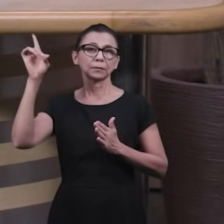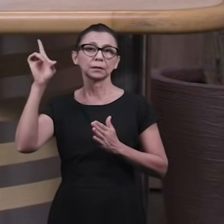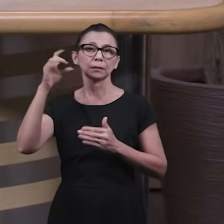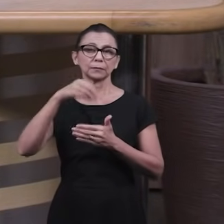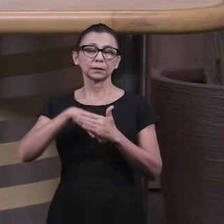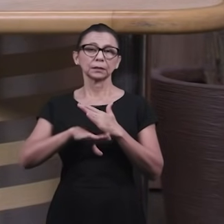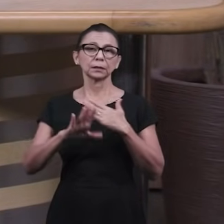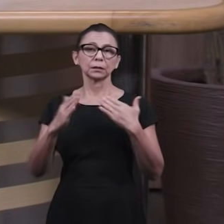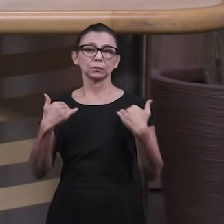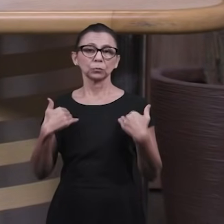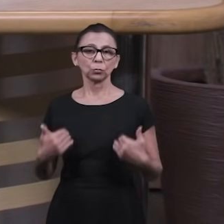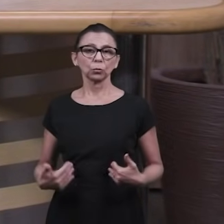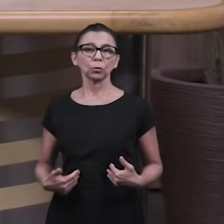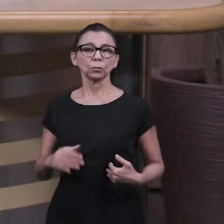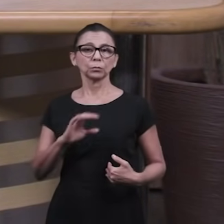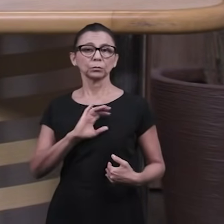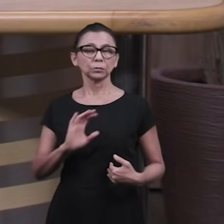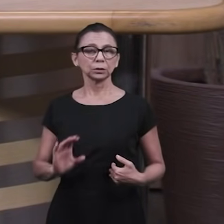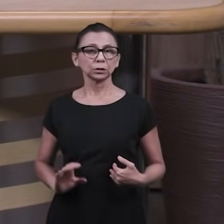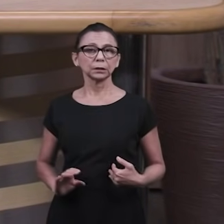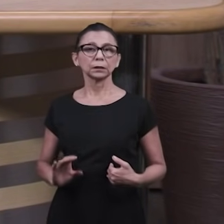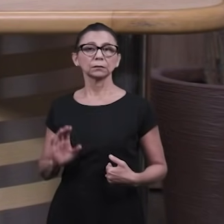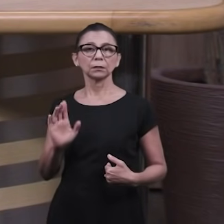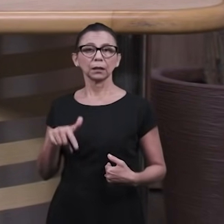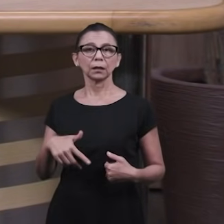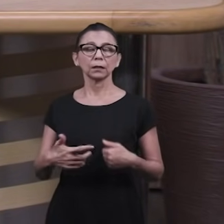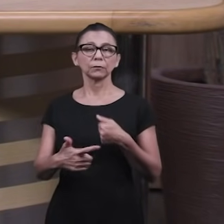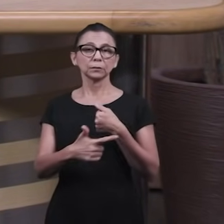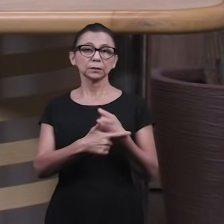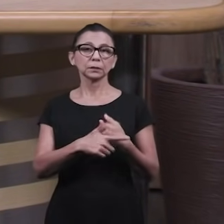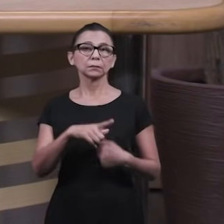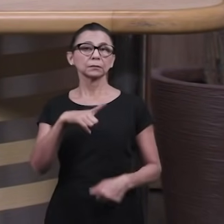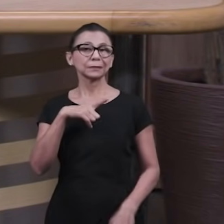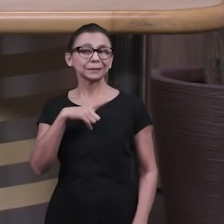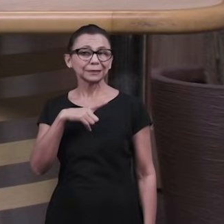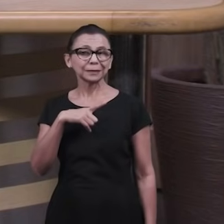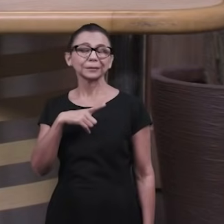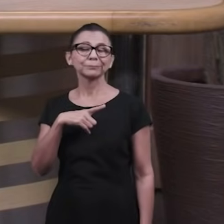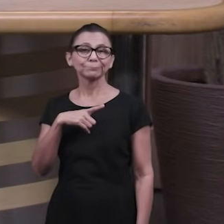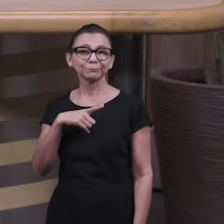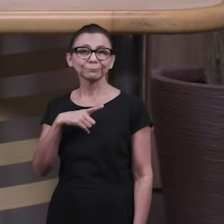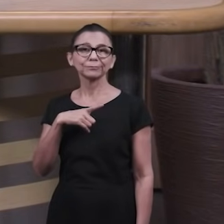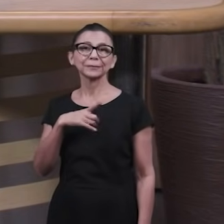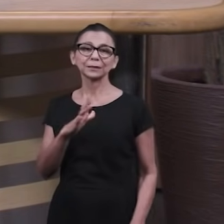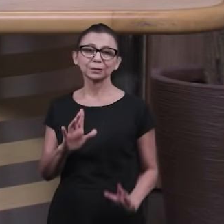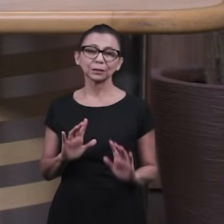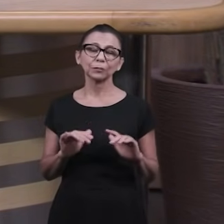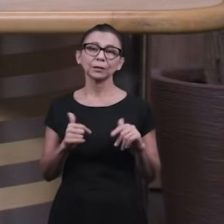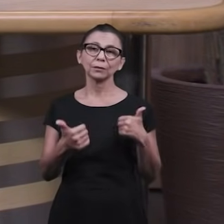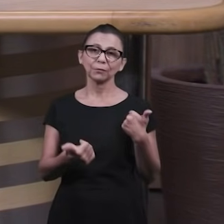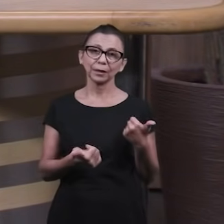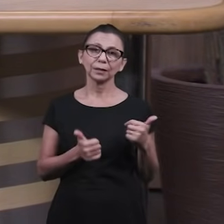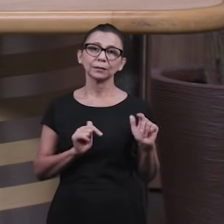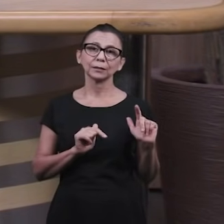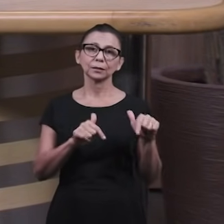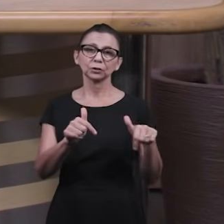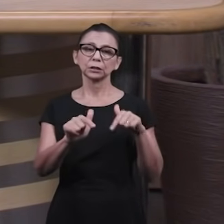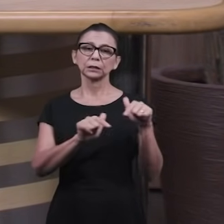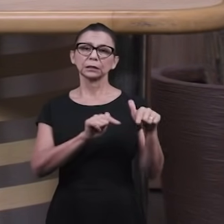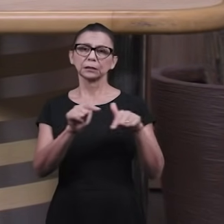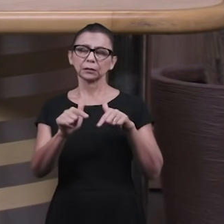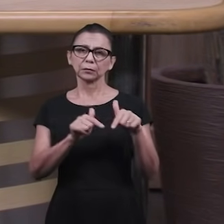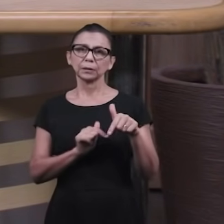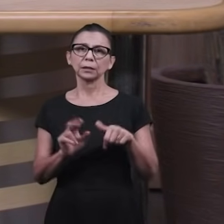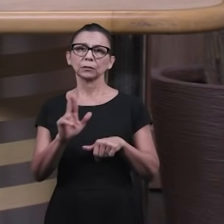está inserido no corpo. Então, ele tem uma função. Ele vai exercer a sua função com